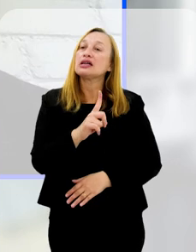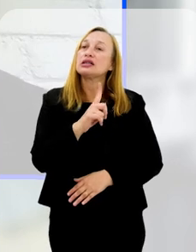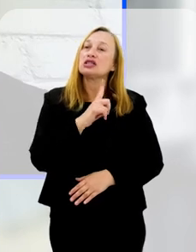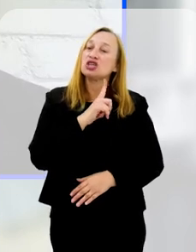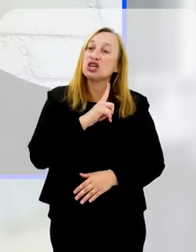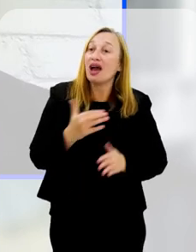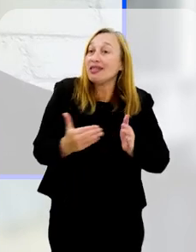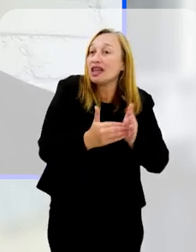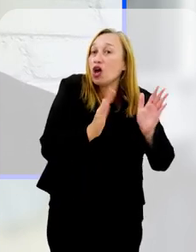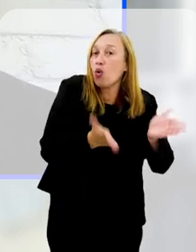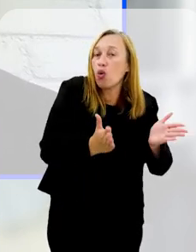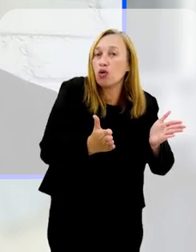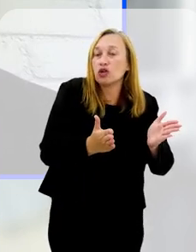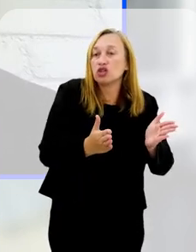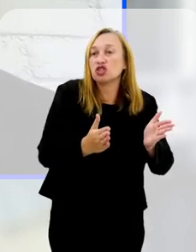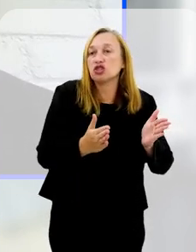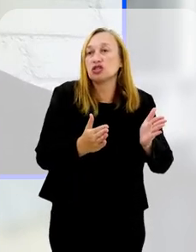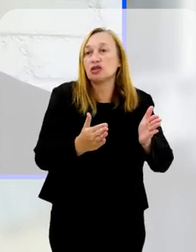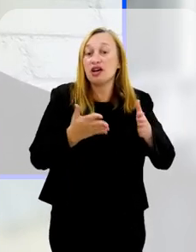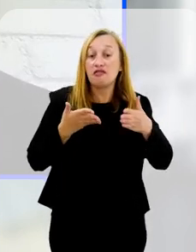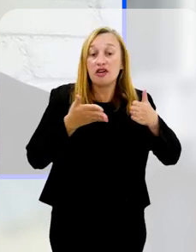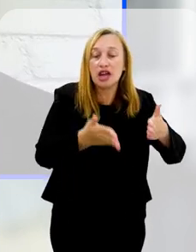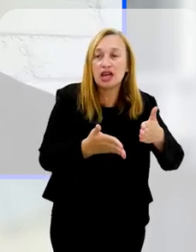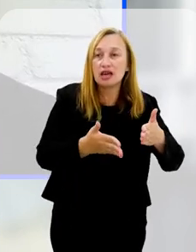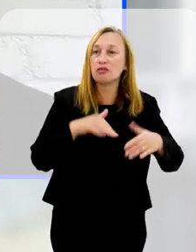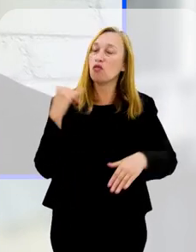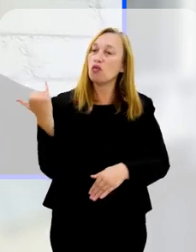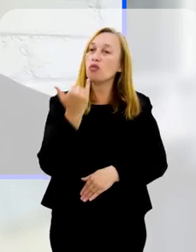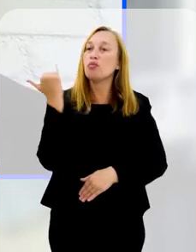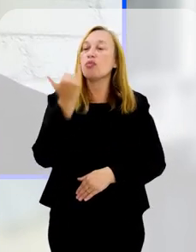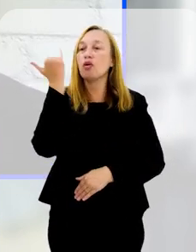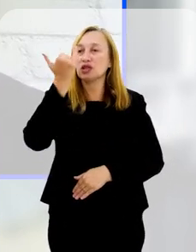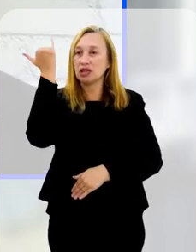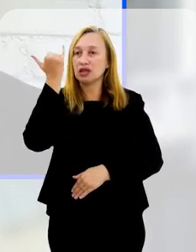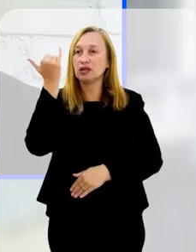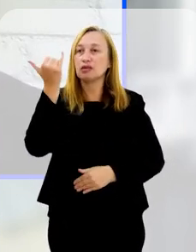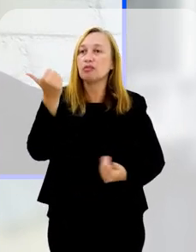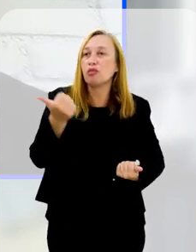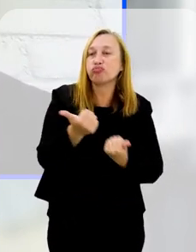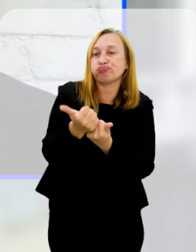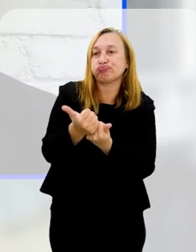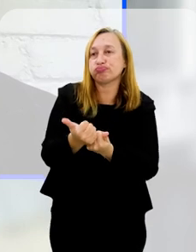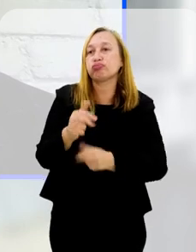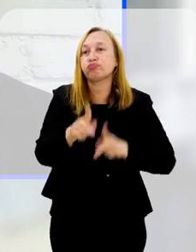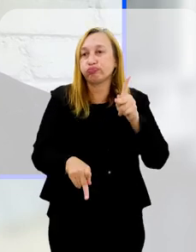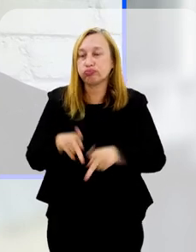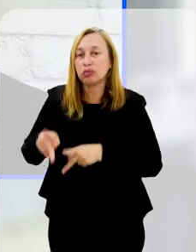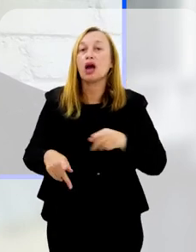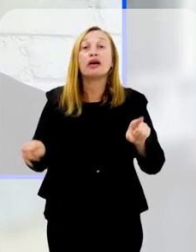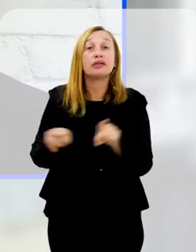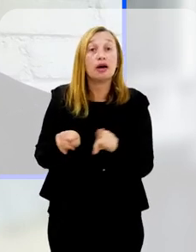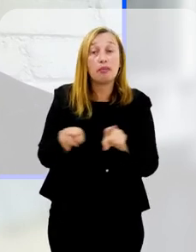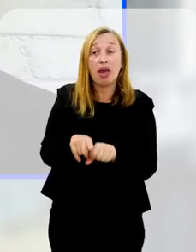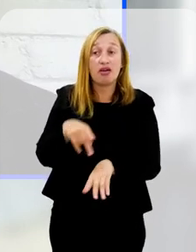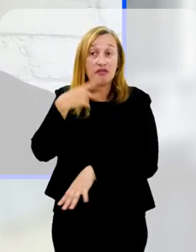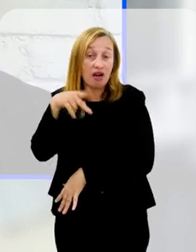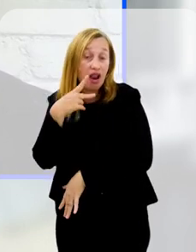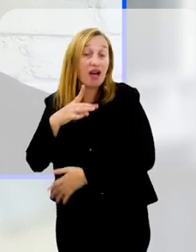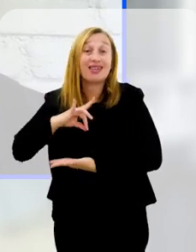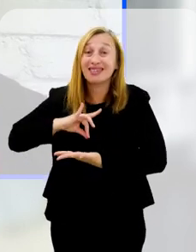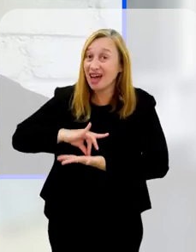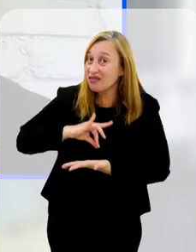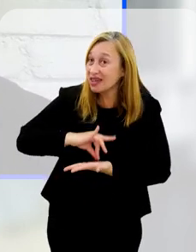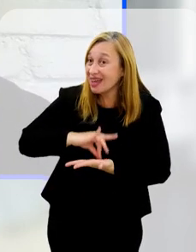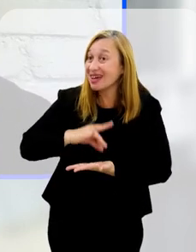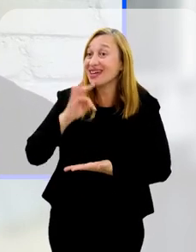tiveram e continuam a ter um papel muito significativo para o atendimento da população. E